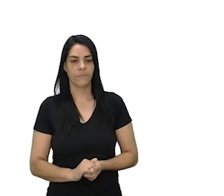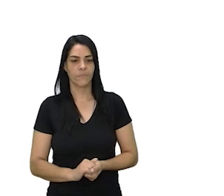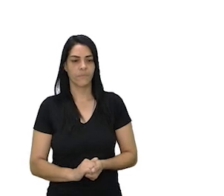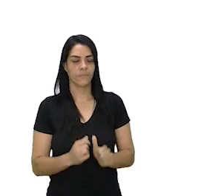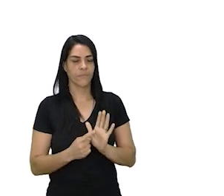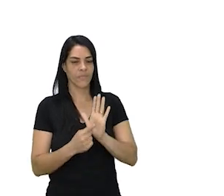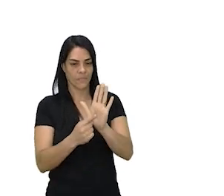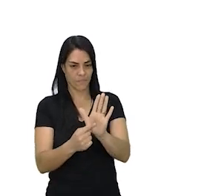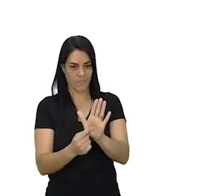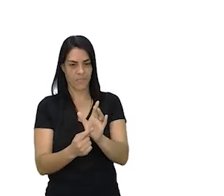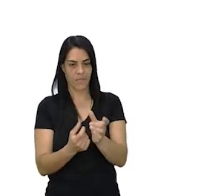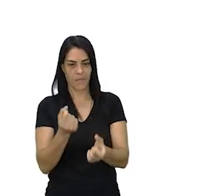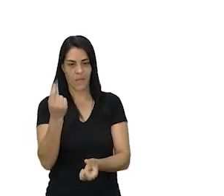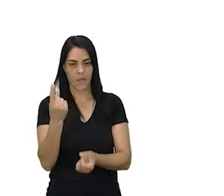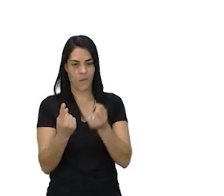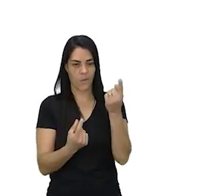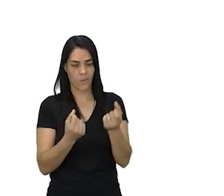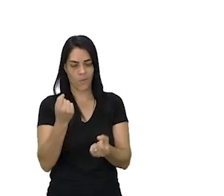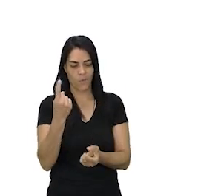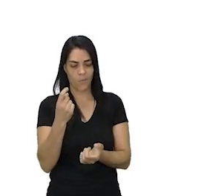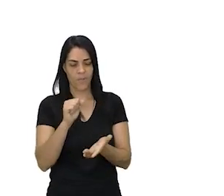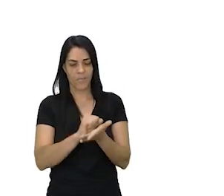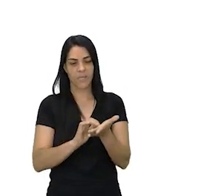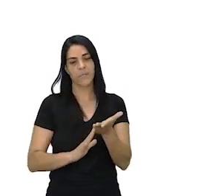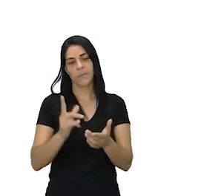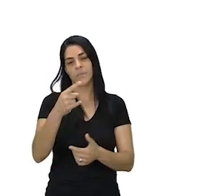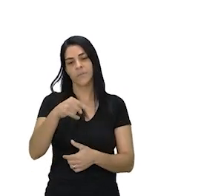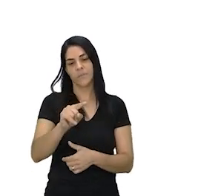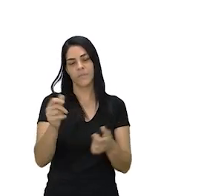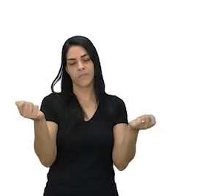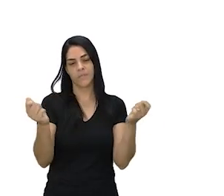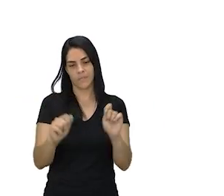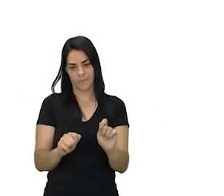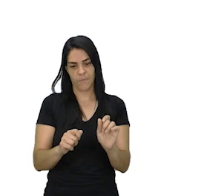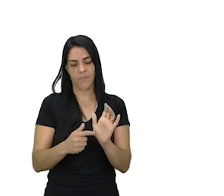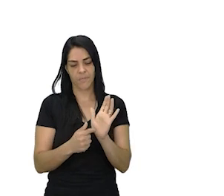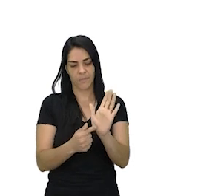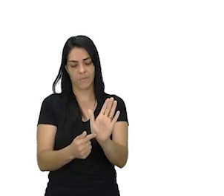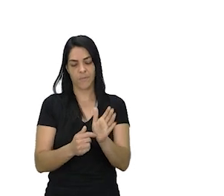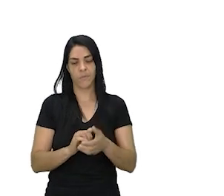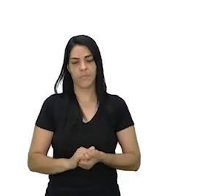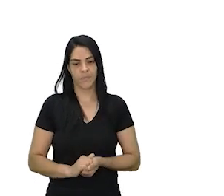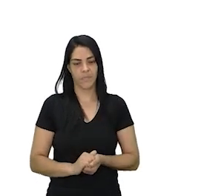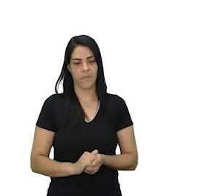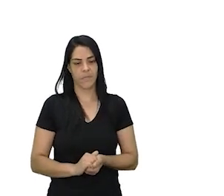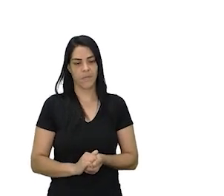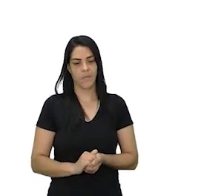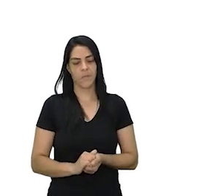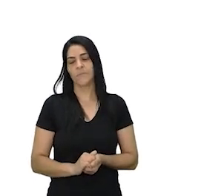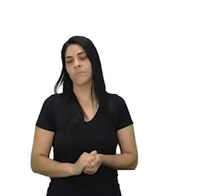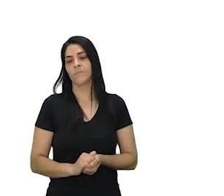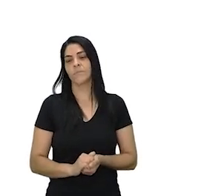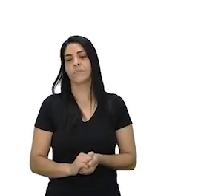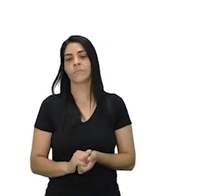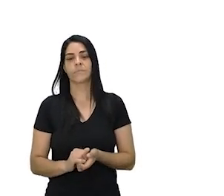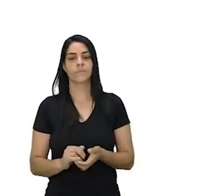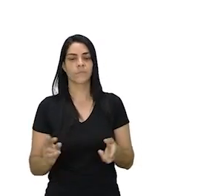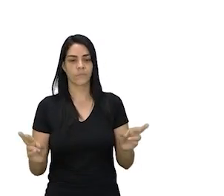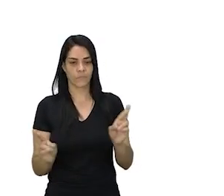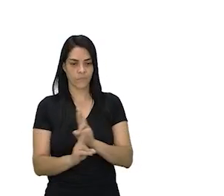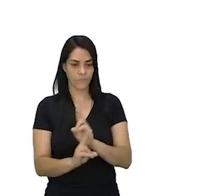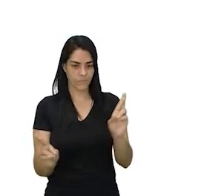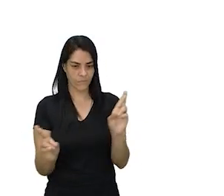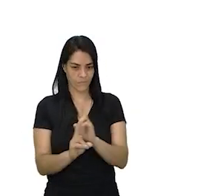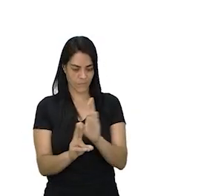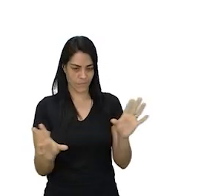apresentar algumas atividades para que vocês possam estabelecendo ali uma relação, uma conexão